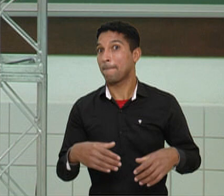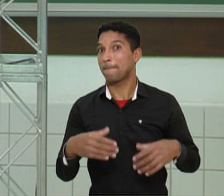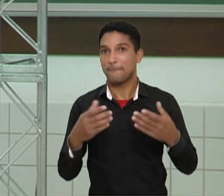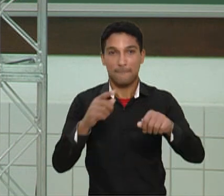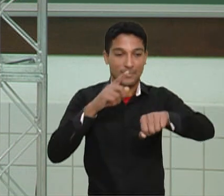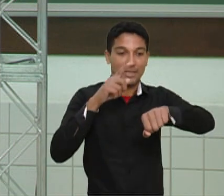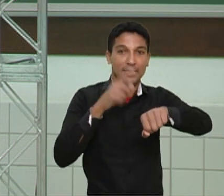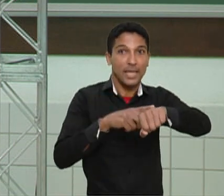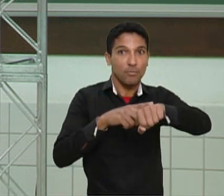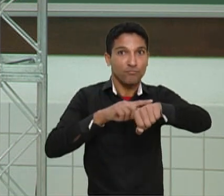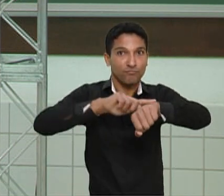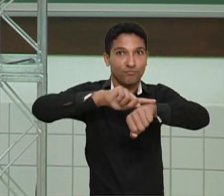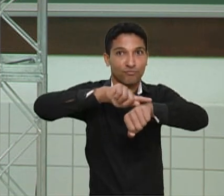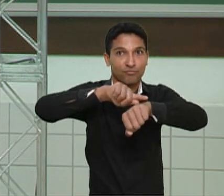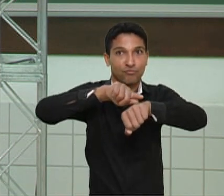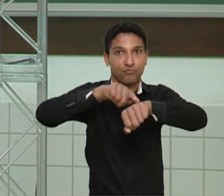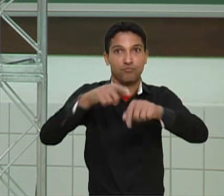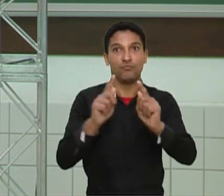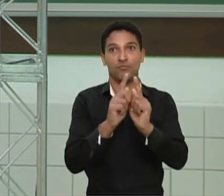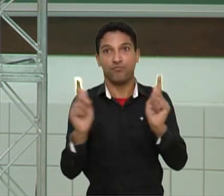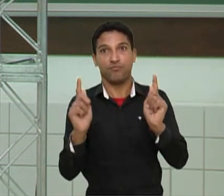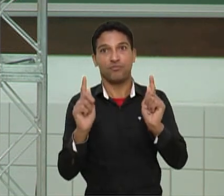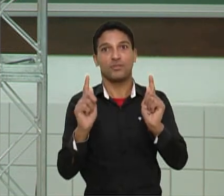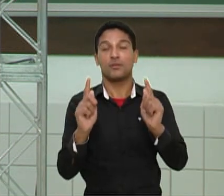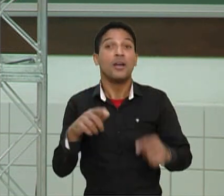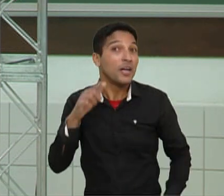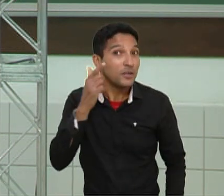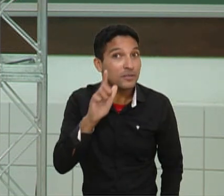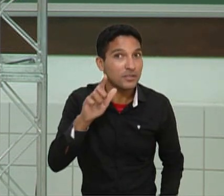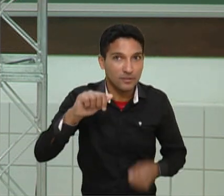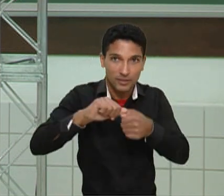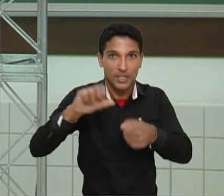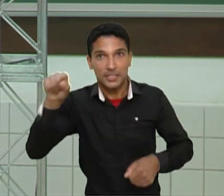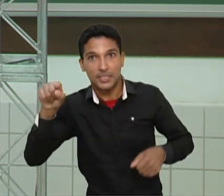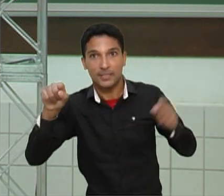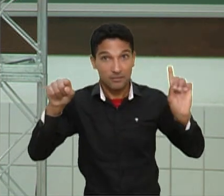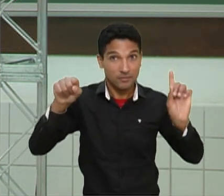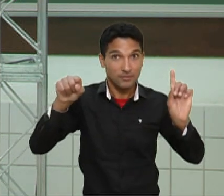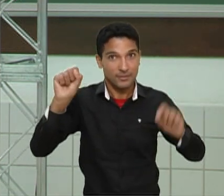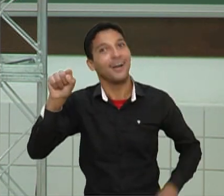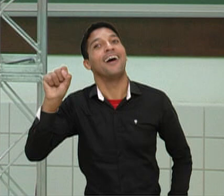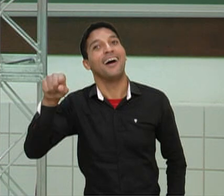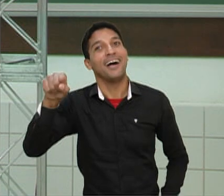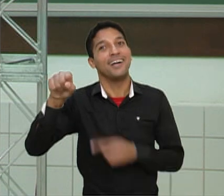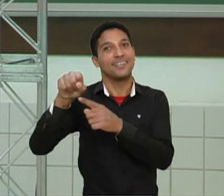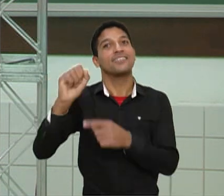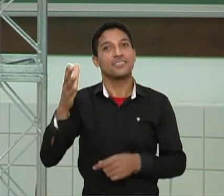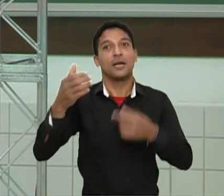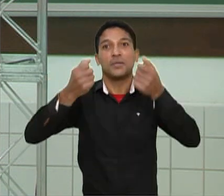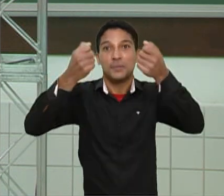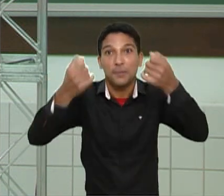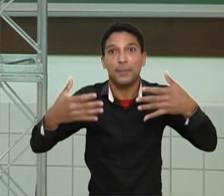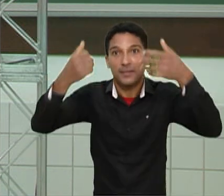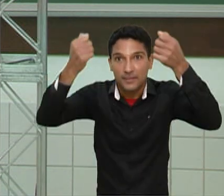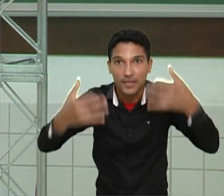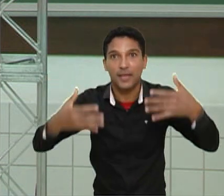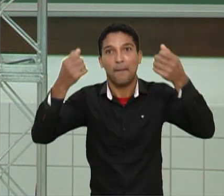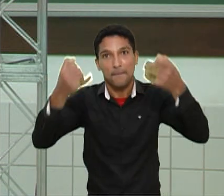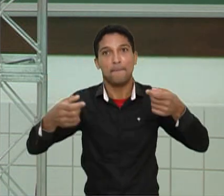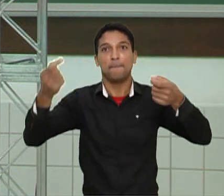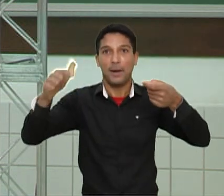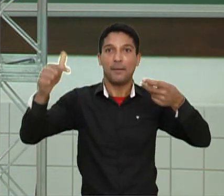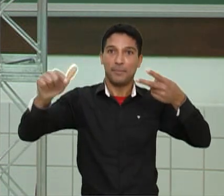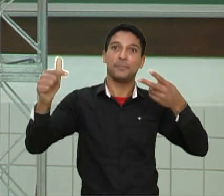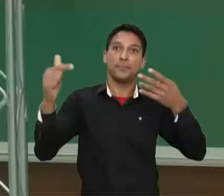Acabou o tempo, galera! E aí, conseguiu fazer? Sim ou não? Sim ou não? Sim ou não? Sim, né? Já expliquei várias vezes nessa aula para vocês,